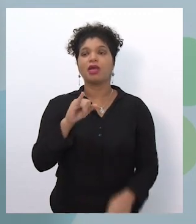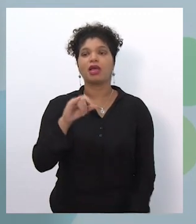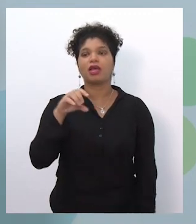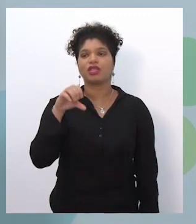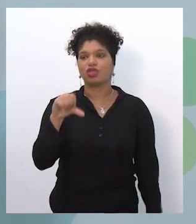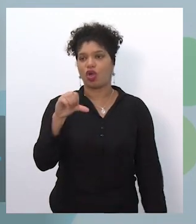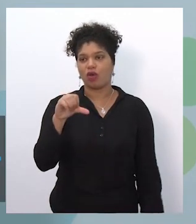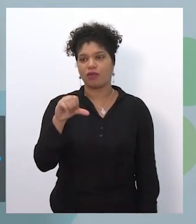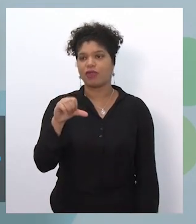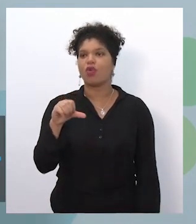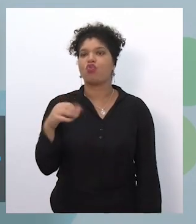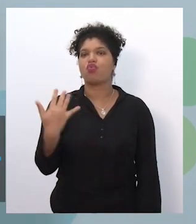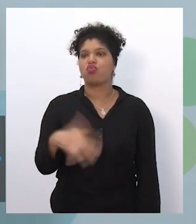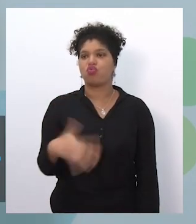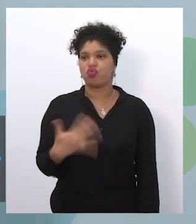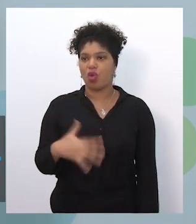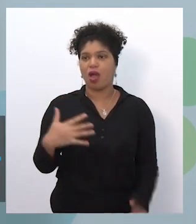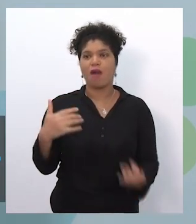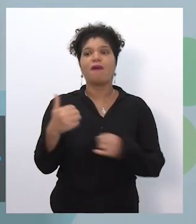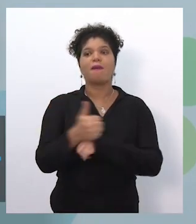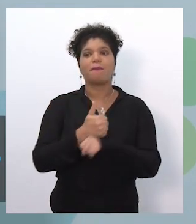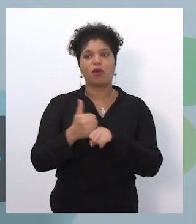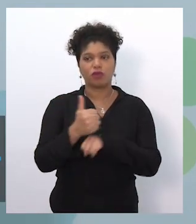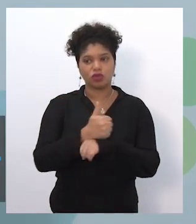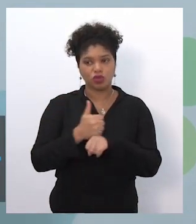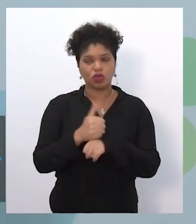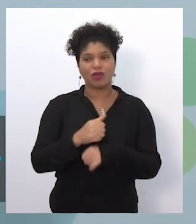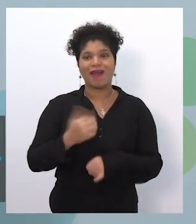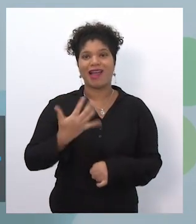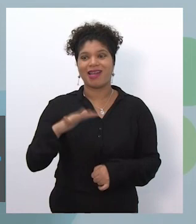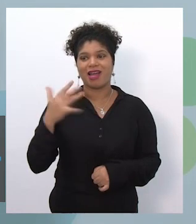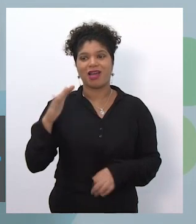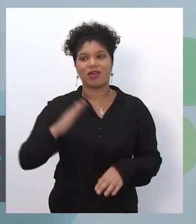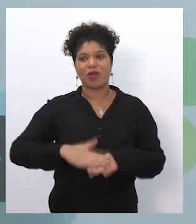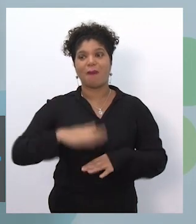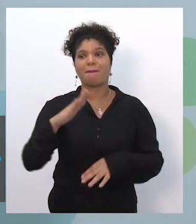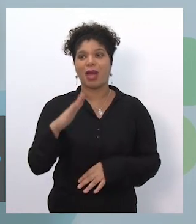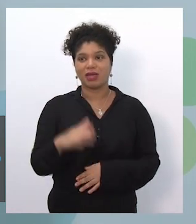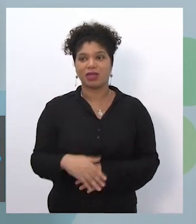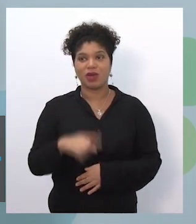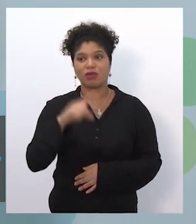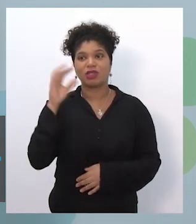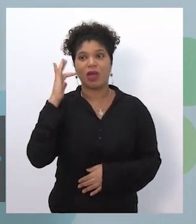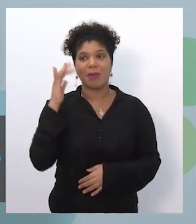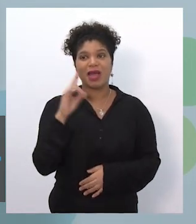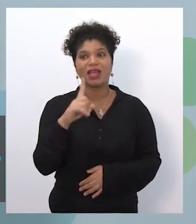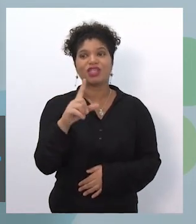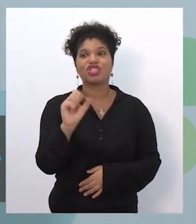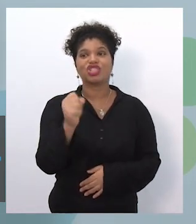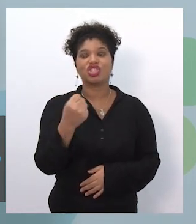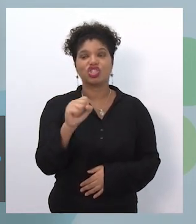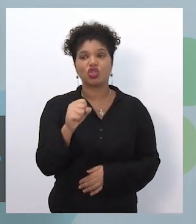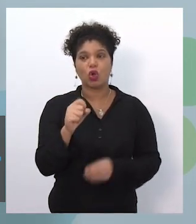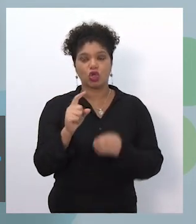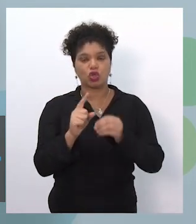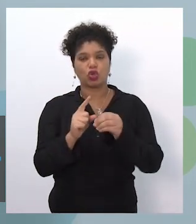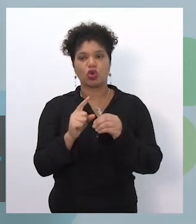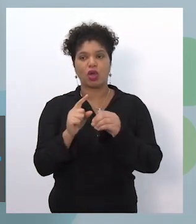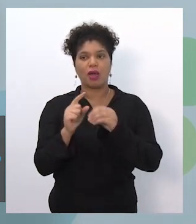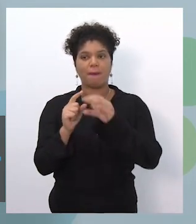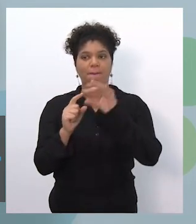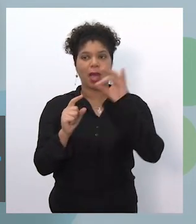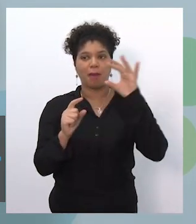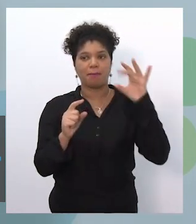uma linha bem profissional, é um processador mais caro, mas ele tem, para vocês terem noção, tem 18 núcleos, é coisa